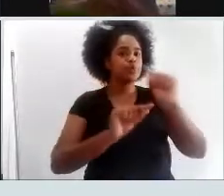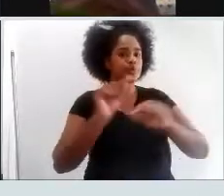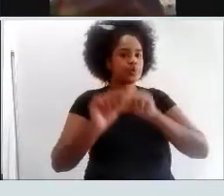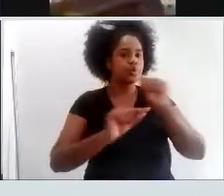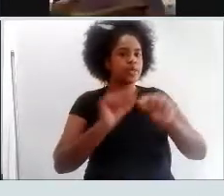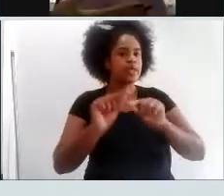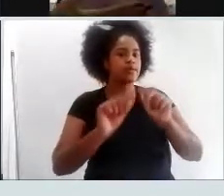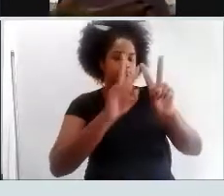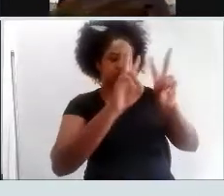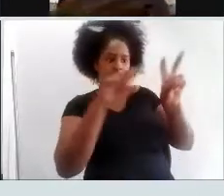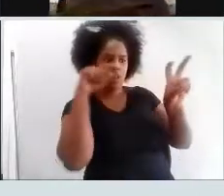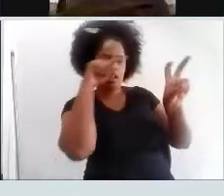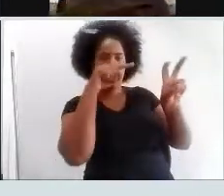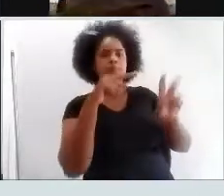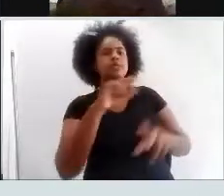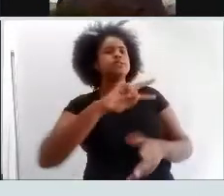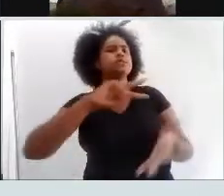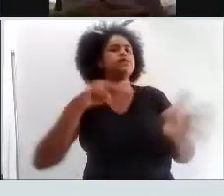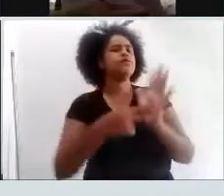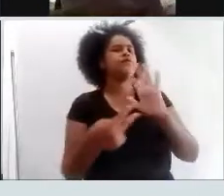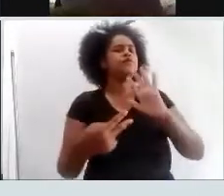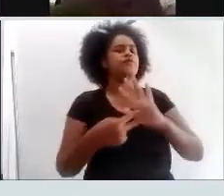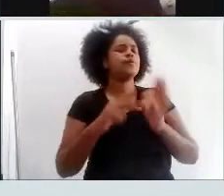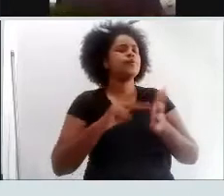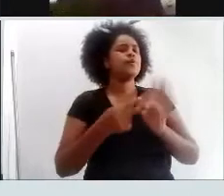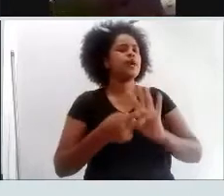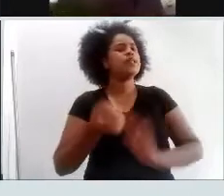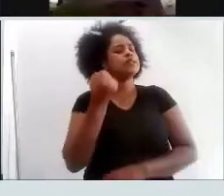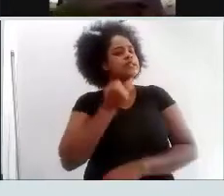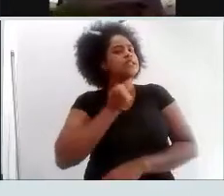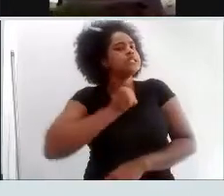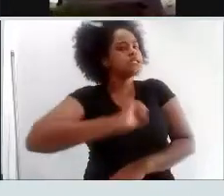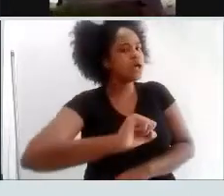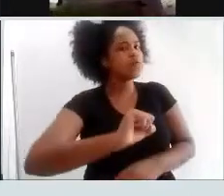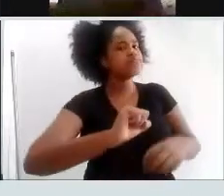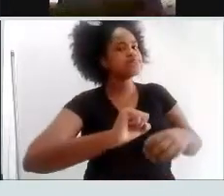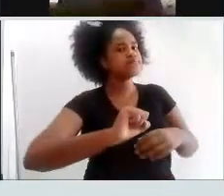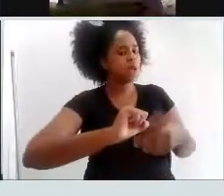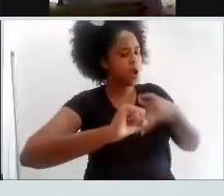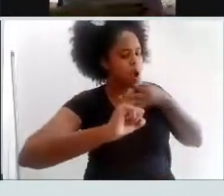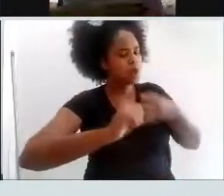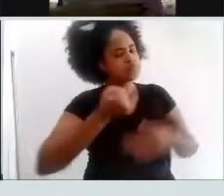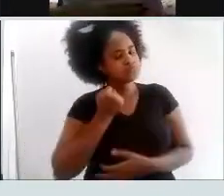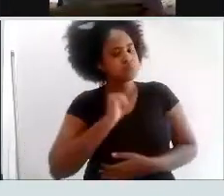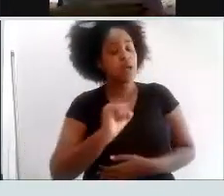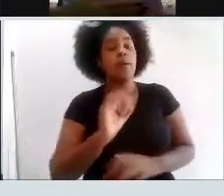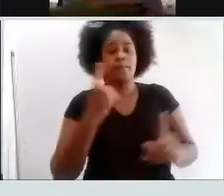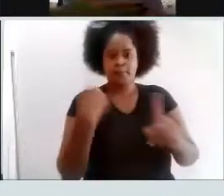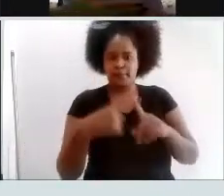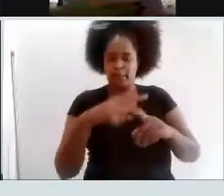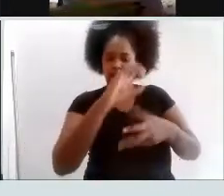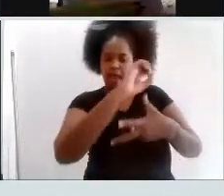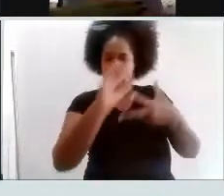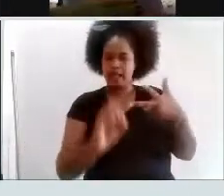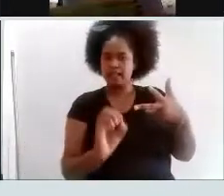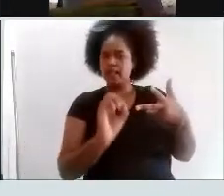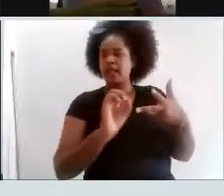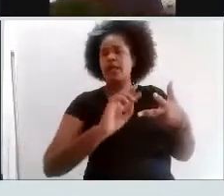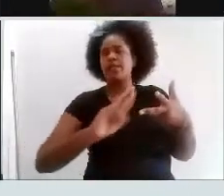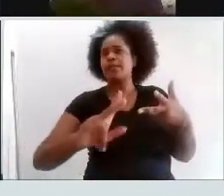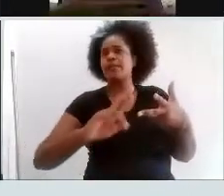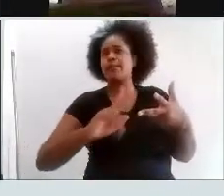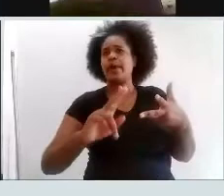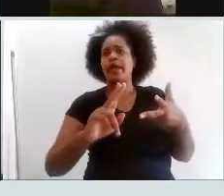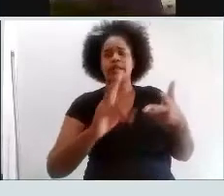gente defender. Porque o Enem, ele não quer que vocês cheguem lá, produzam uma redação, que só falem